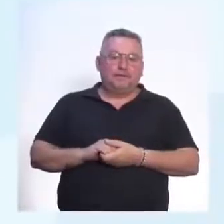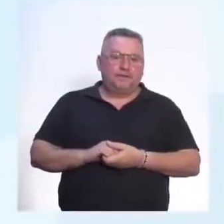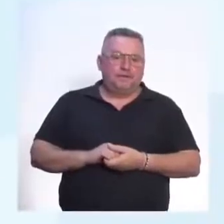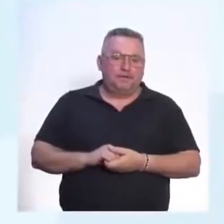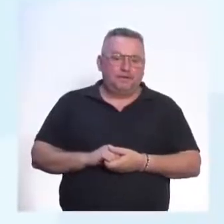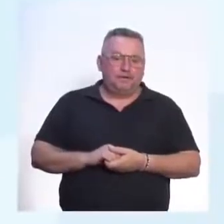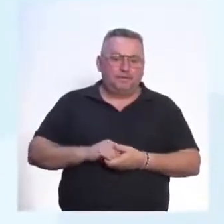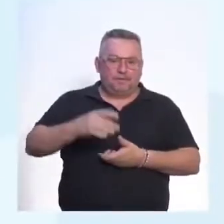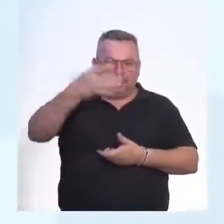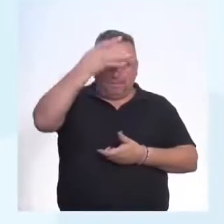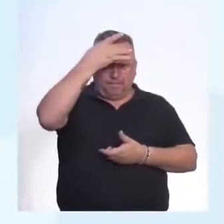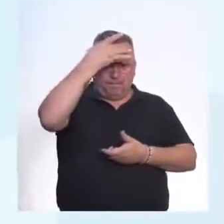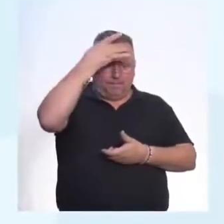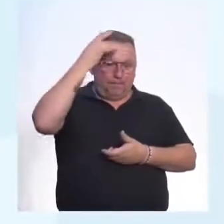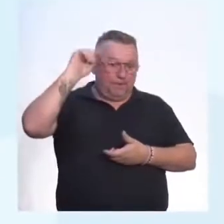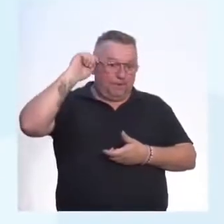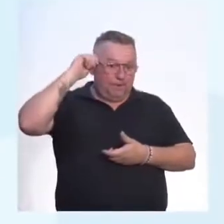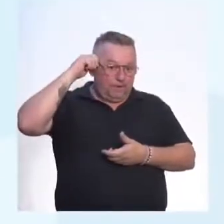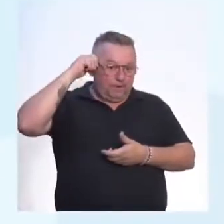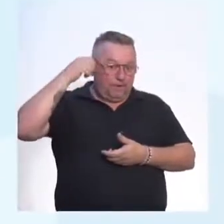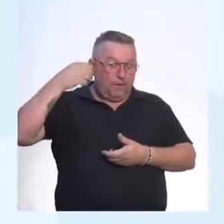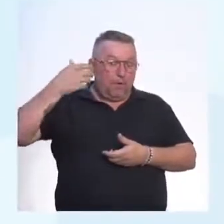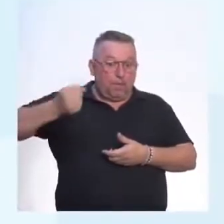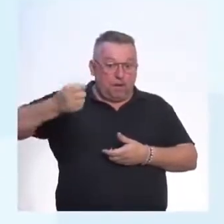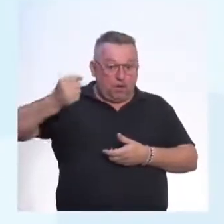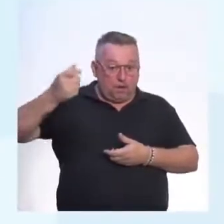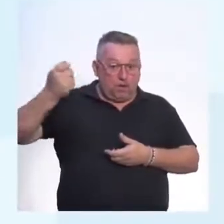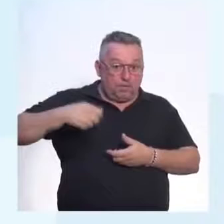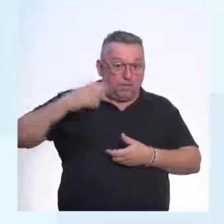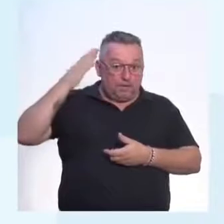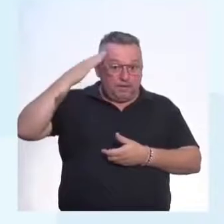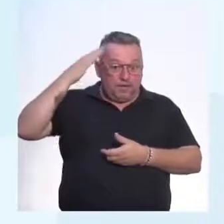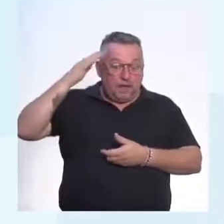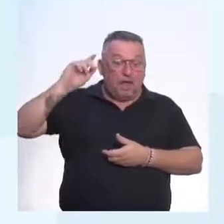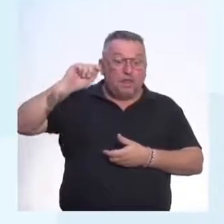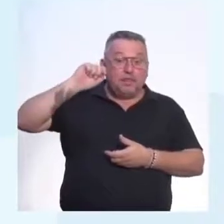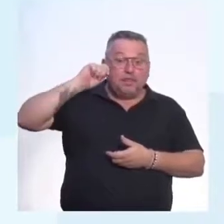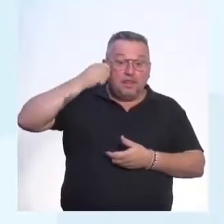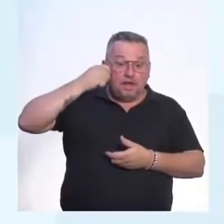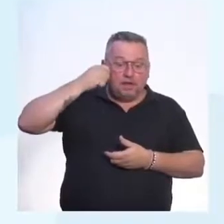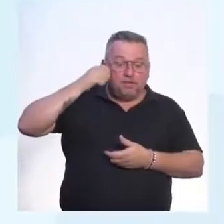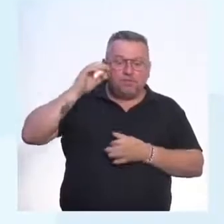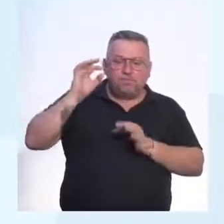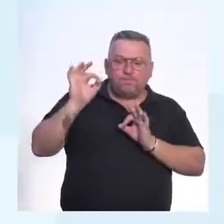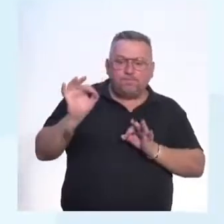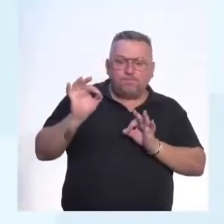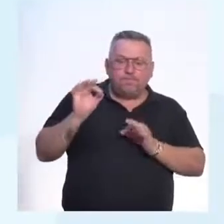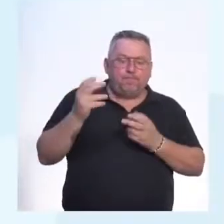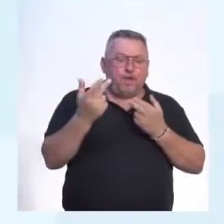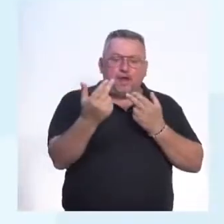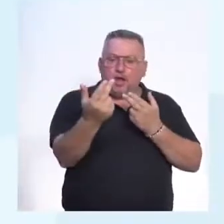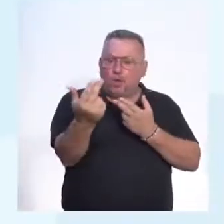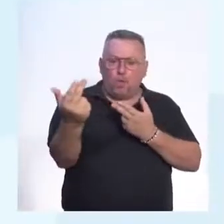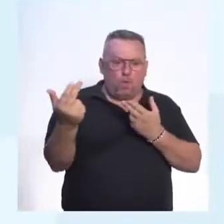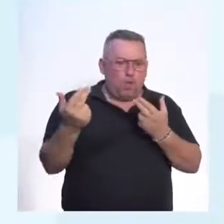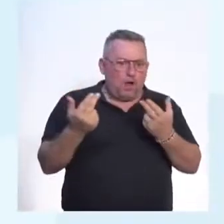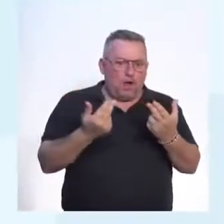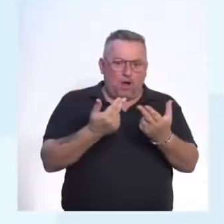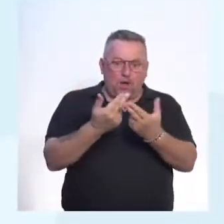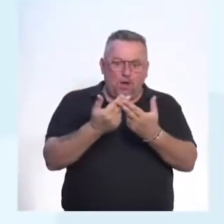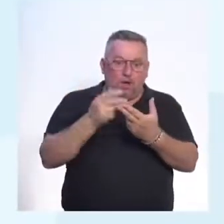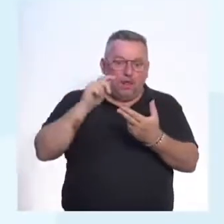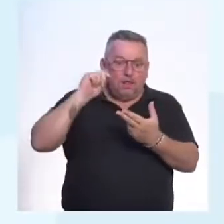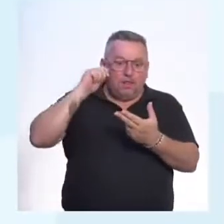Consciência negra. Os brancos têm que entender que os negros são exatamente iguais a eles.